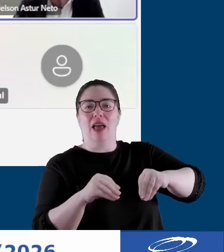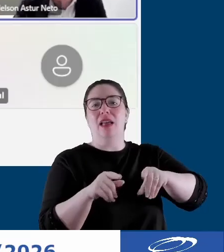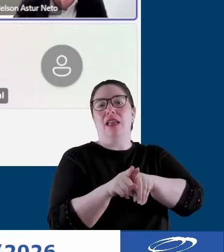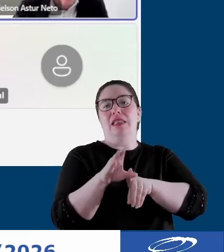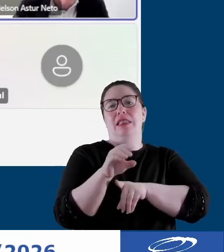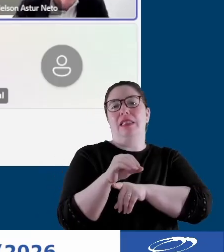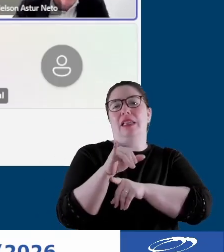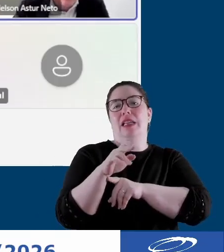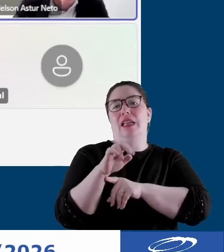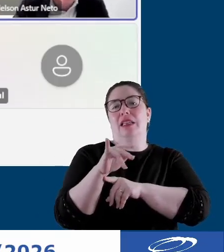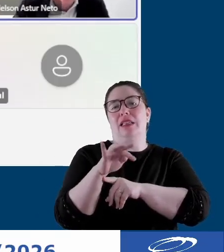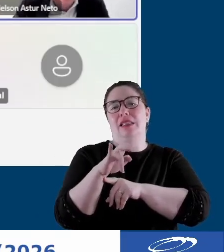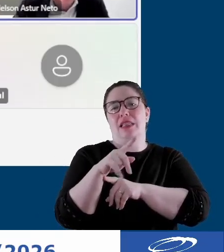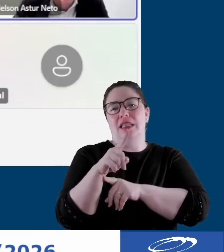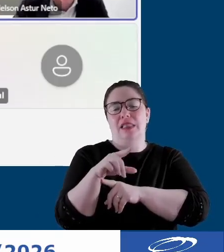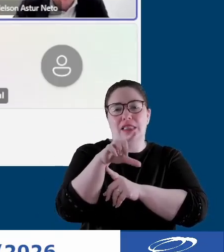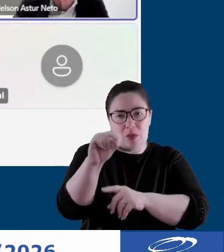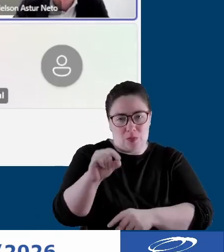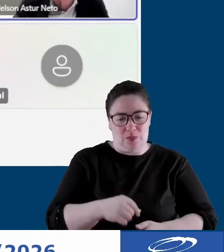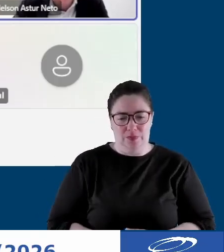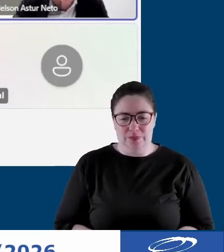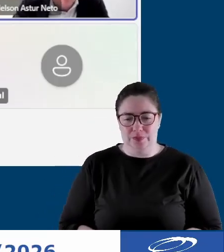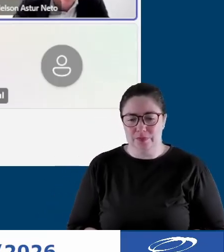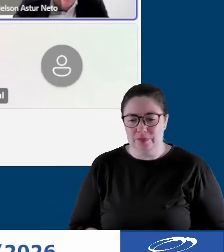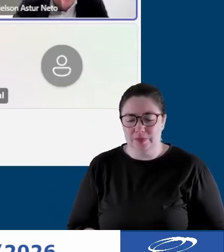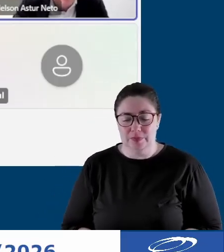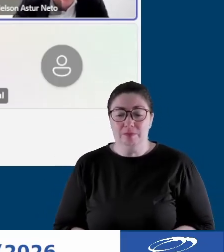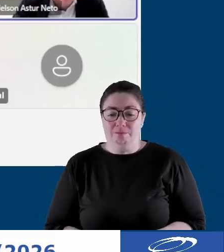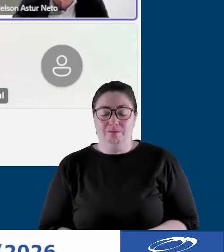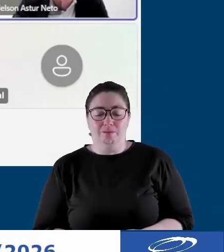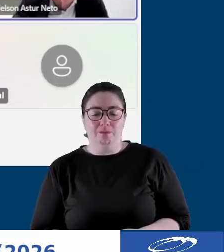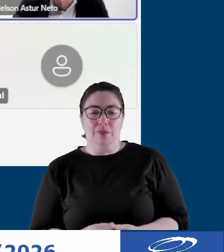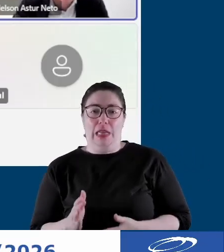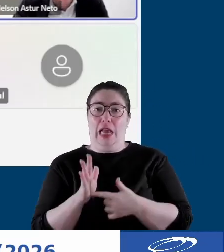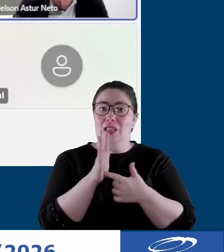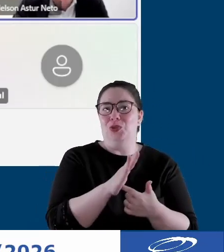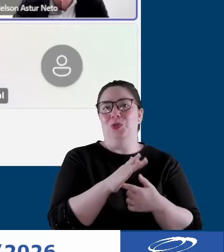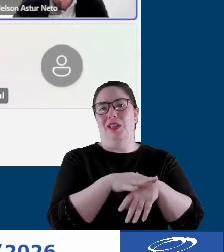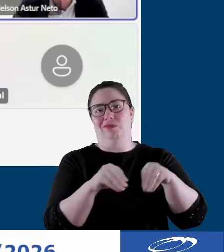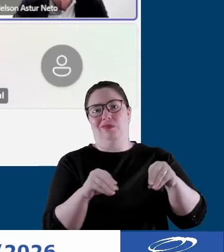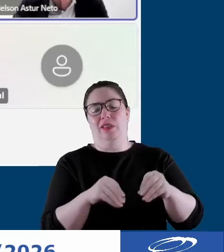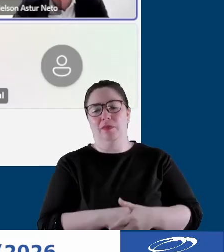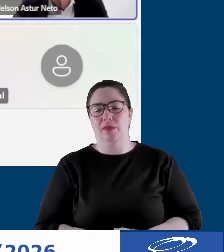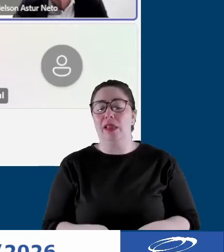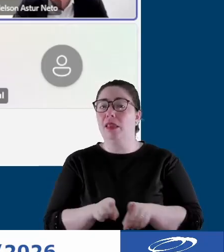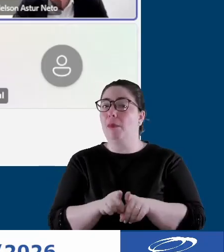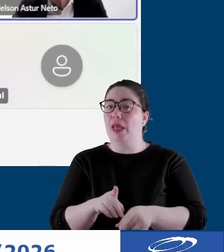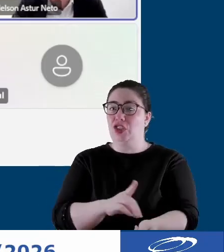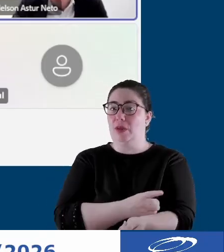internação prolongada. Então, isso são fatores que a gente consegue também melhorar. O controle do diabetes em